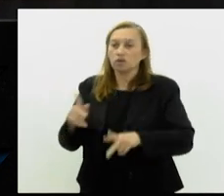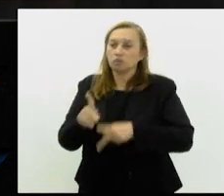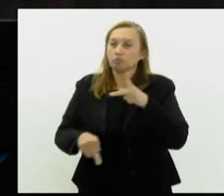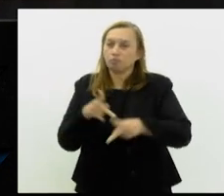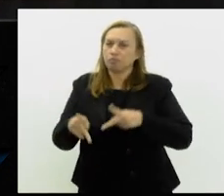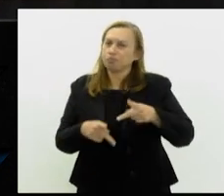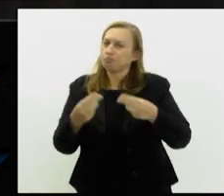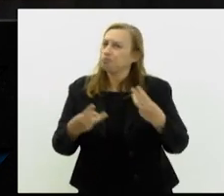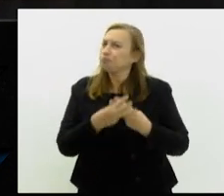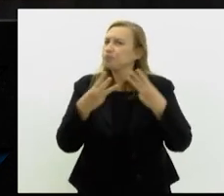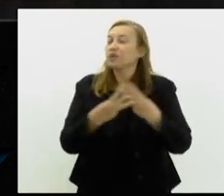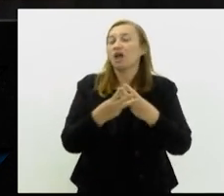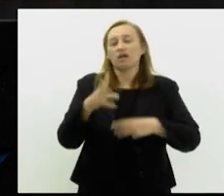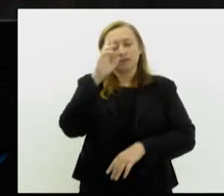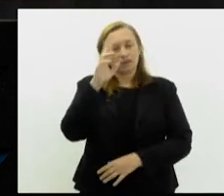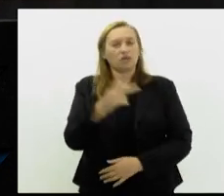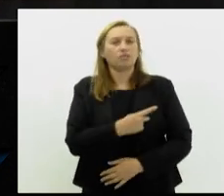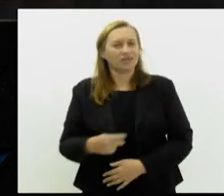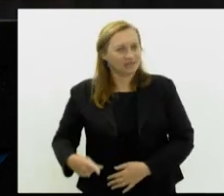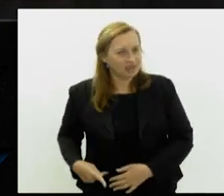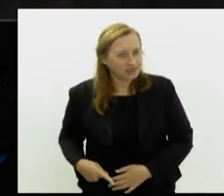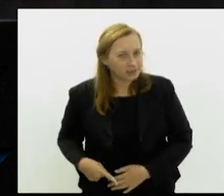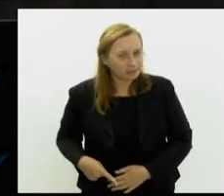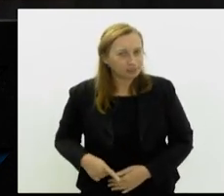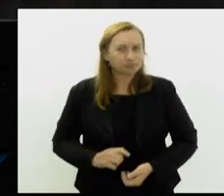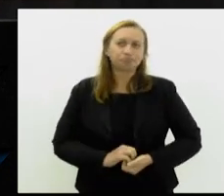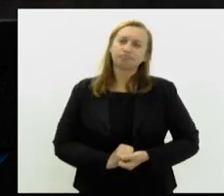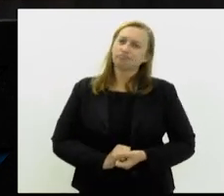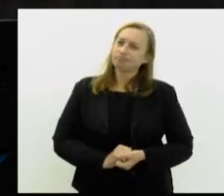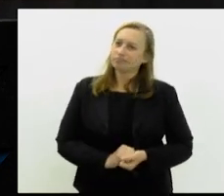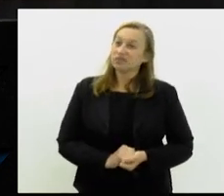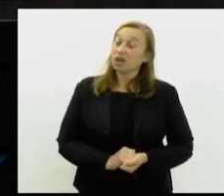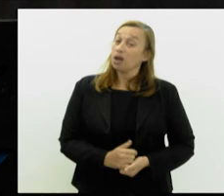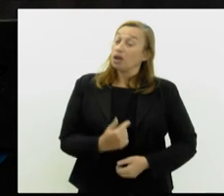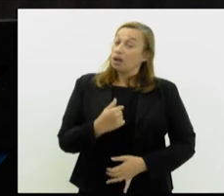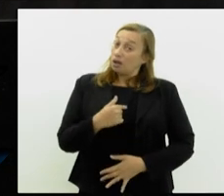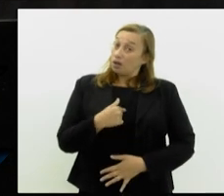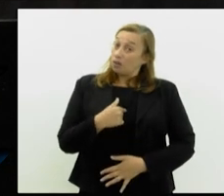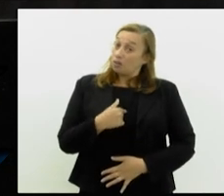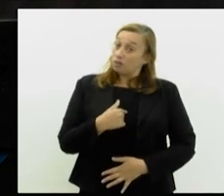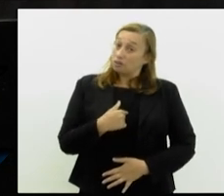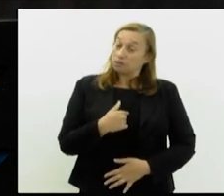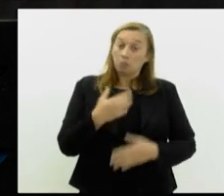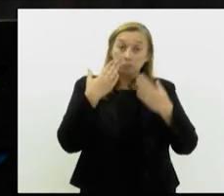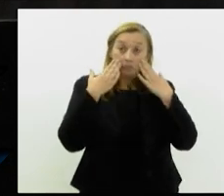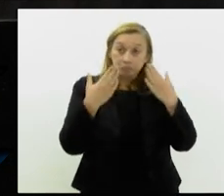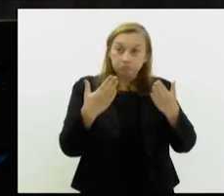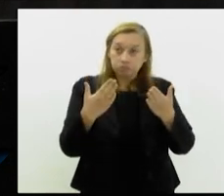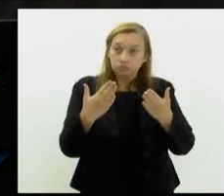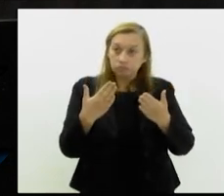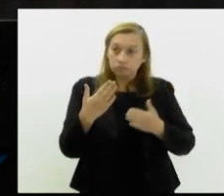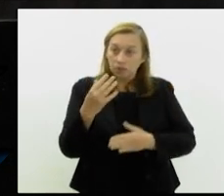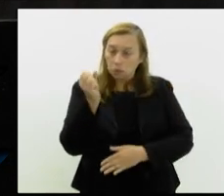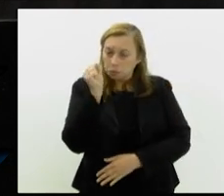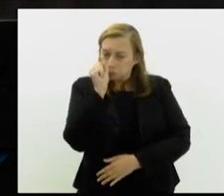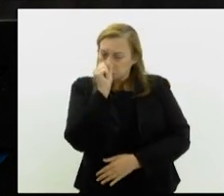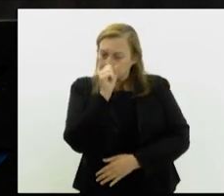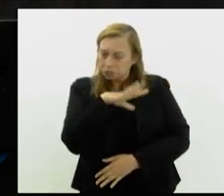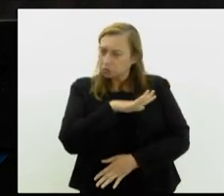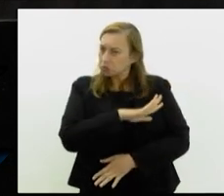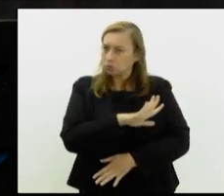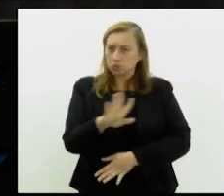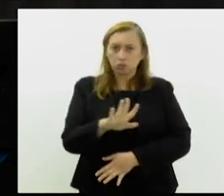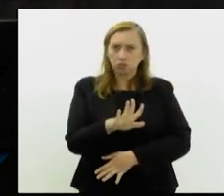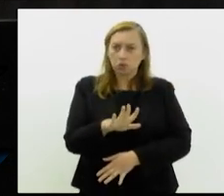judeus senhora Presidente eu estou apresentando uma Moção de repúdio